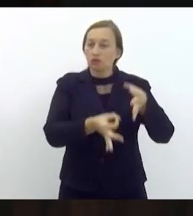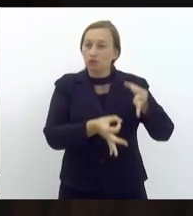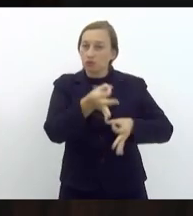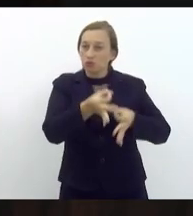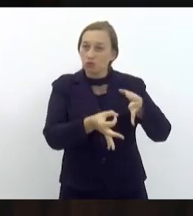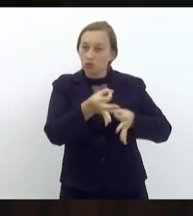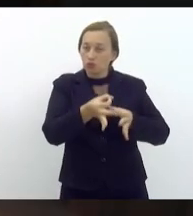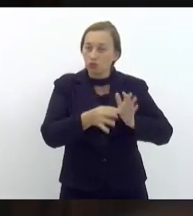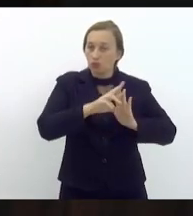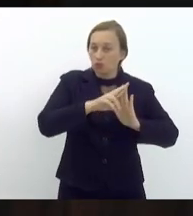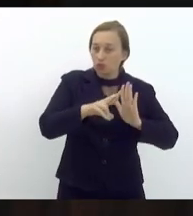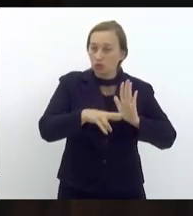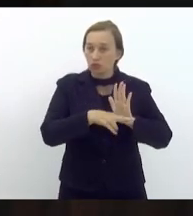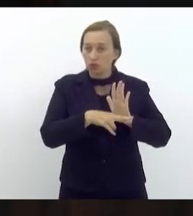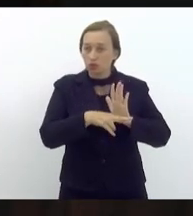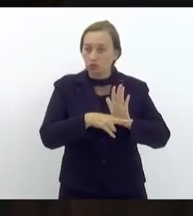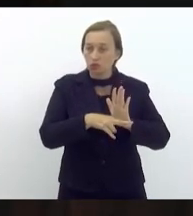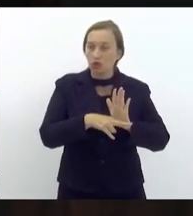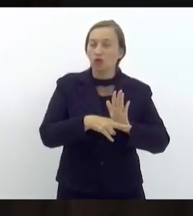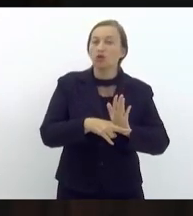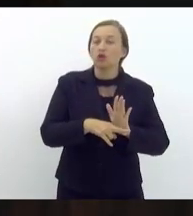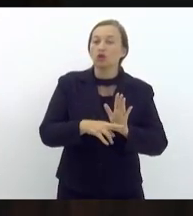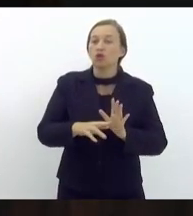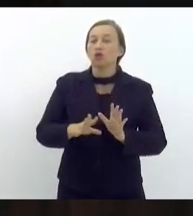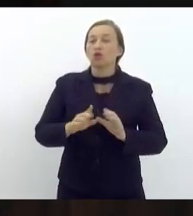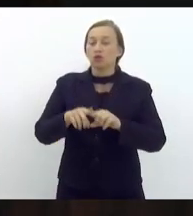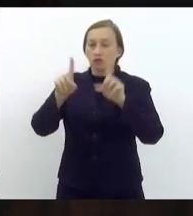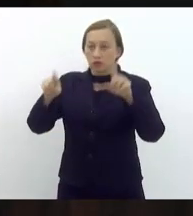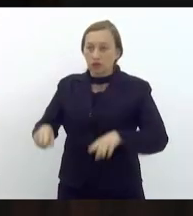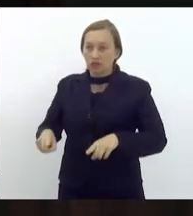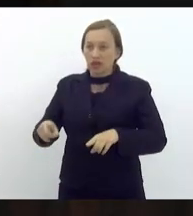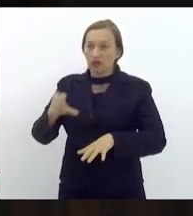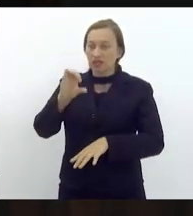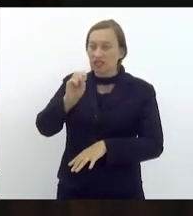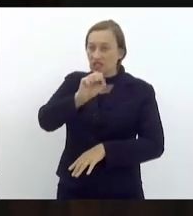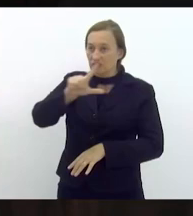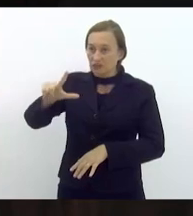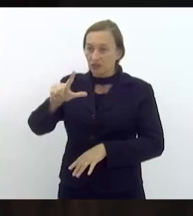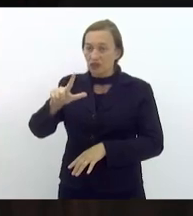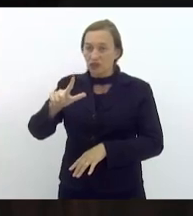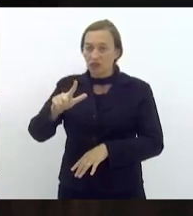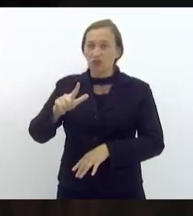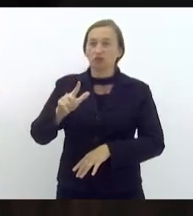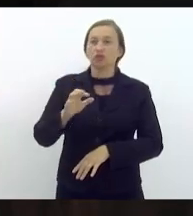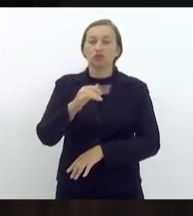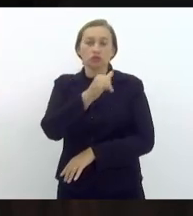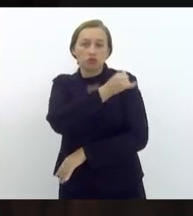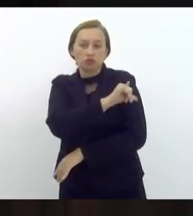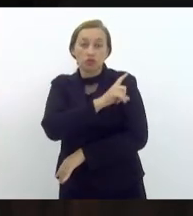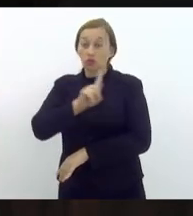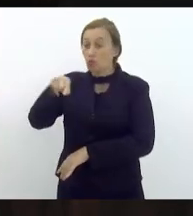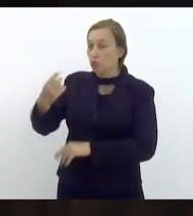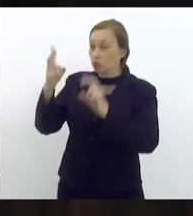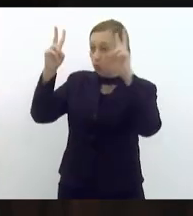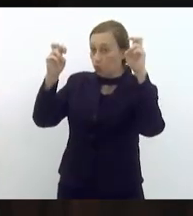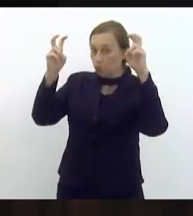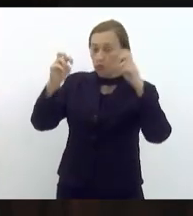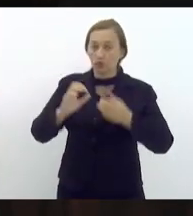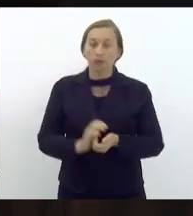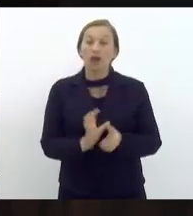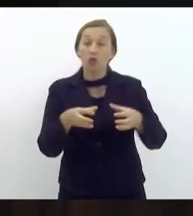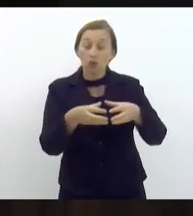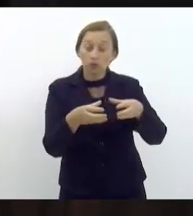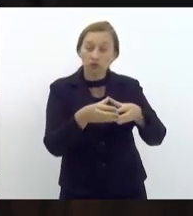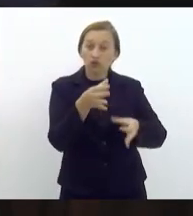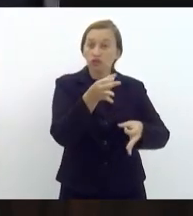funcionários civis do serviço policial do Poder Executivo do Rio de Janeiro e dá outras providências pareceres das